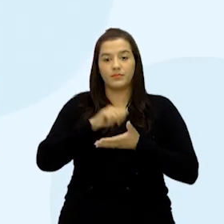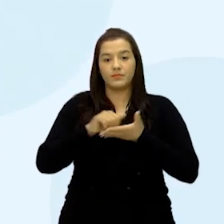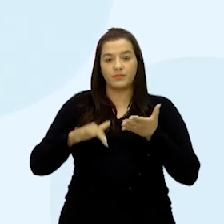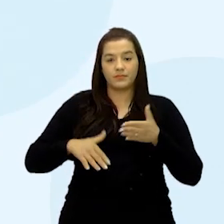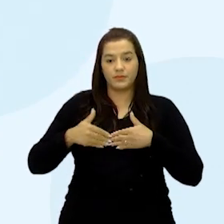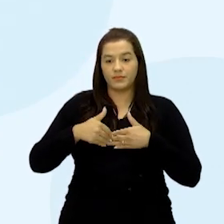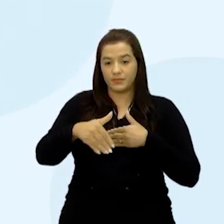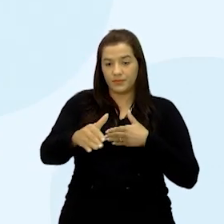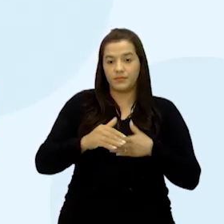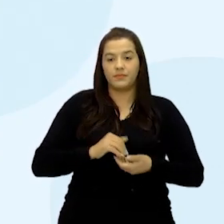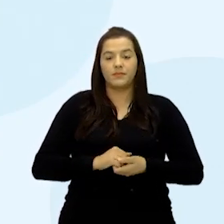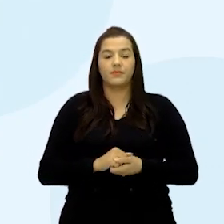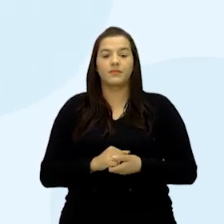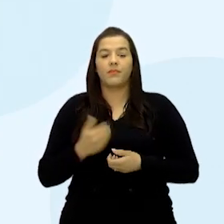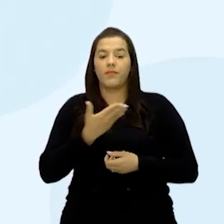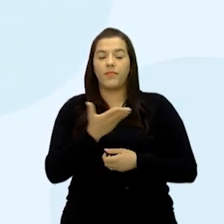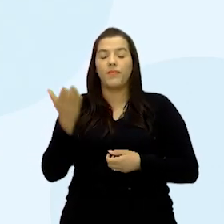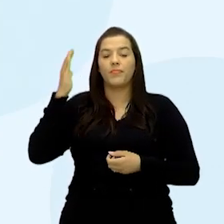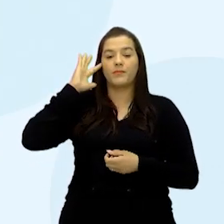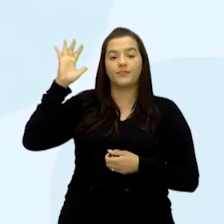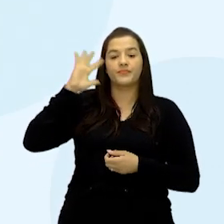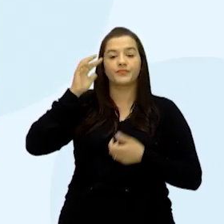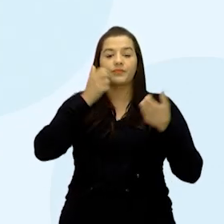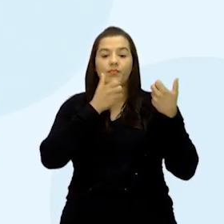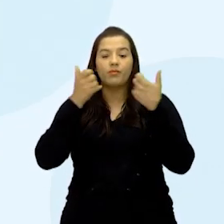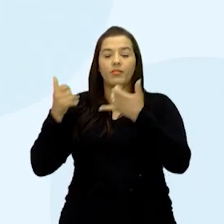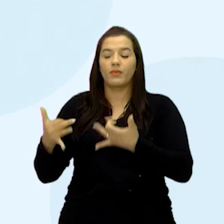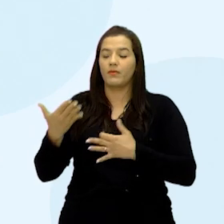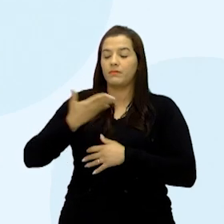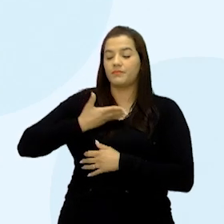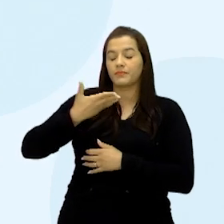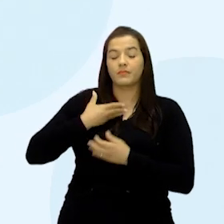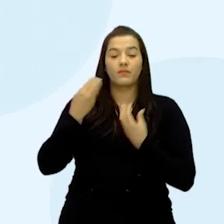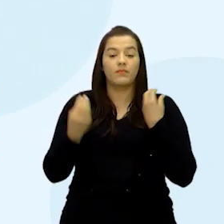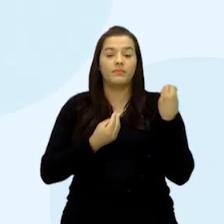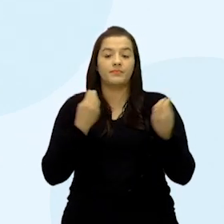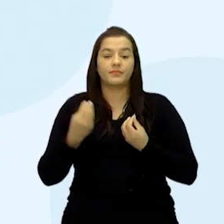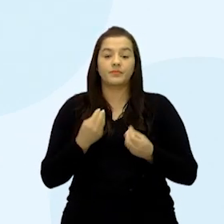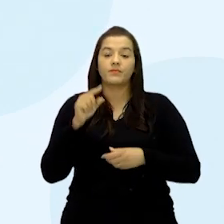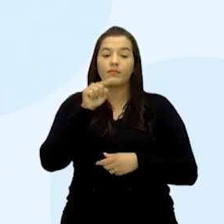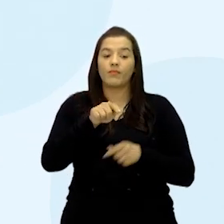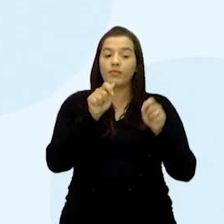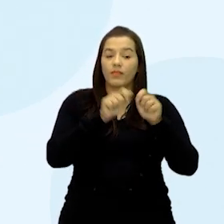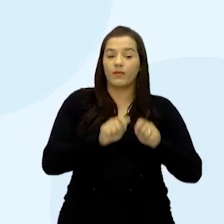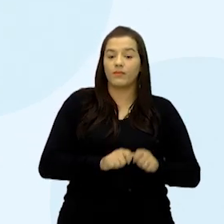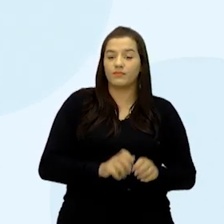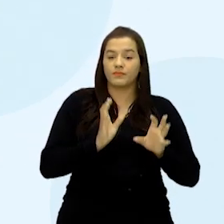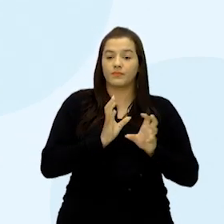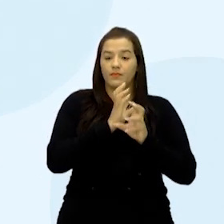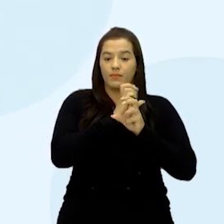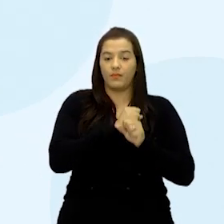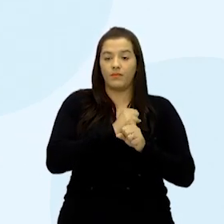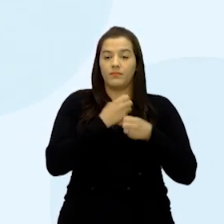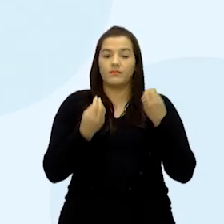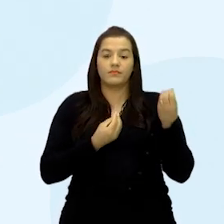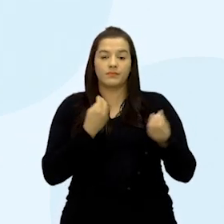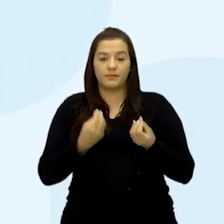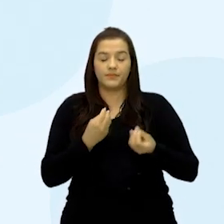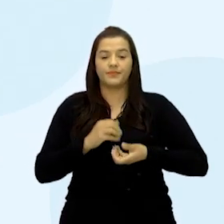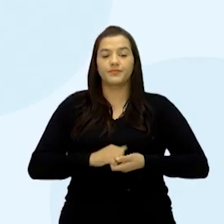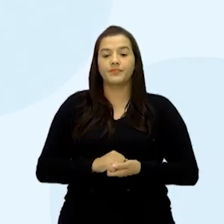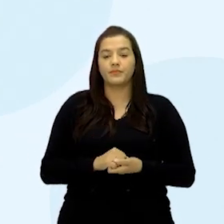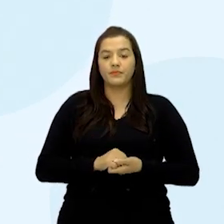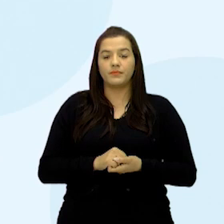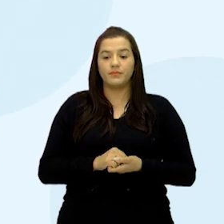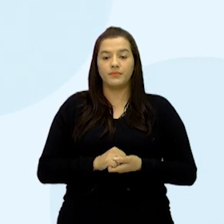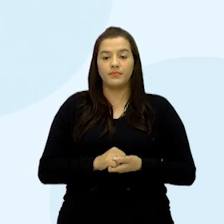pouco. Ó. Imagine se você vai explicar para um colega como que você vai fazer isso, tá, Tony? Como que você obtém esses